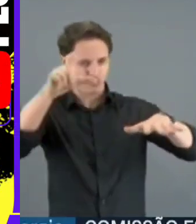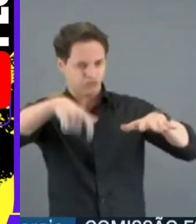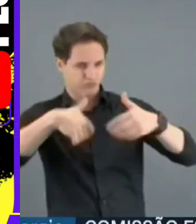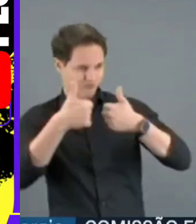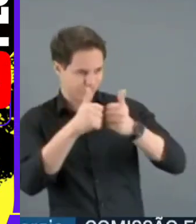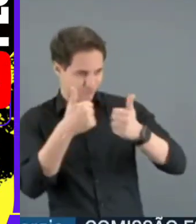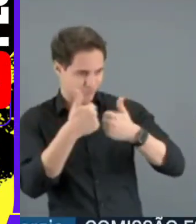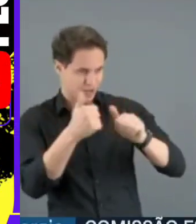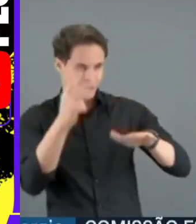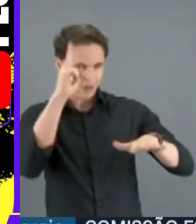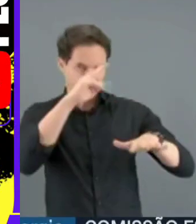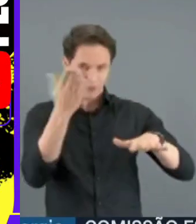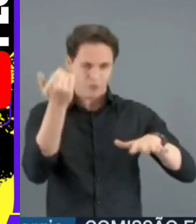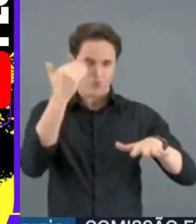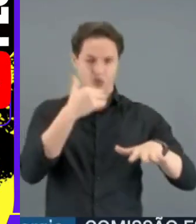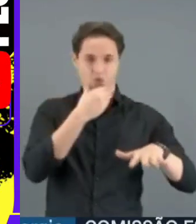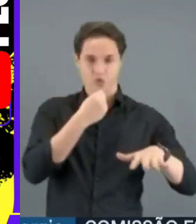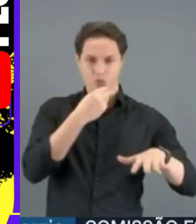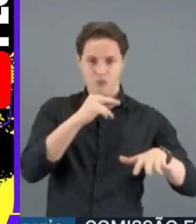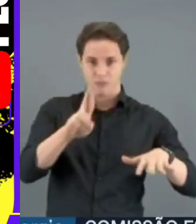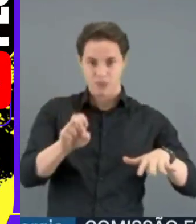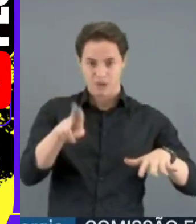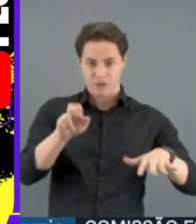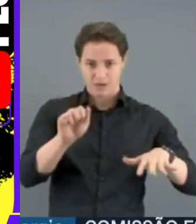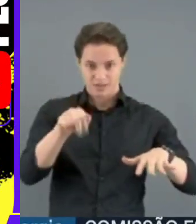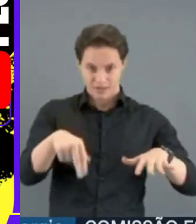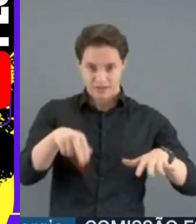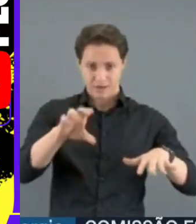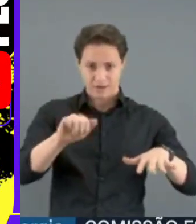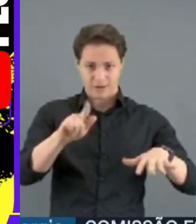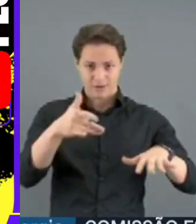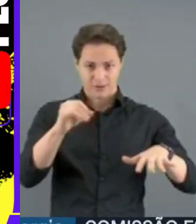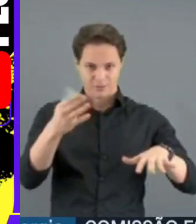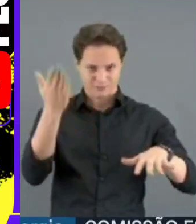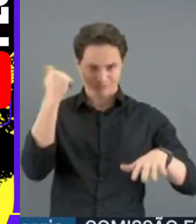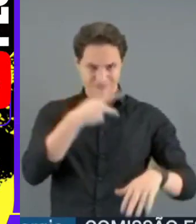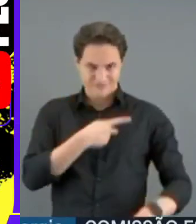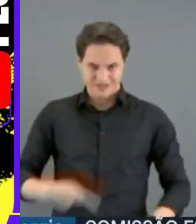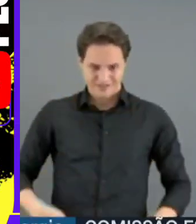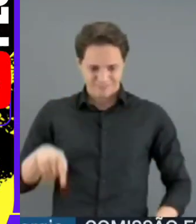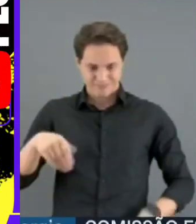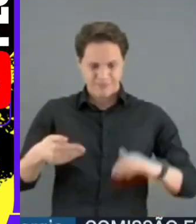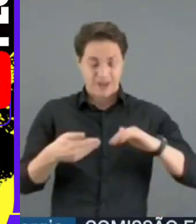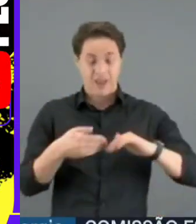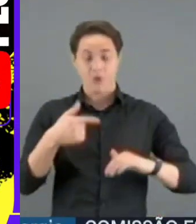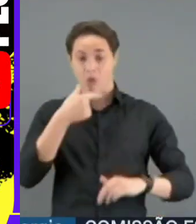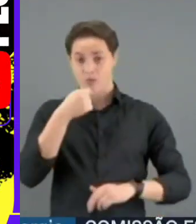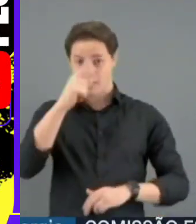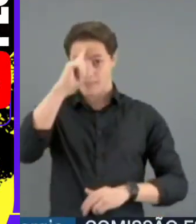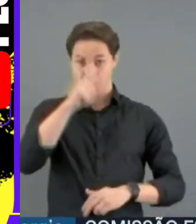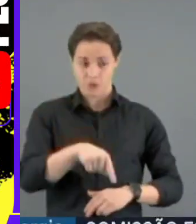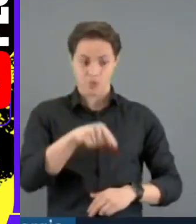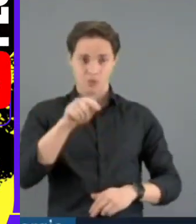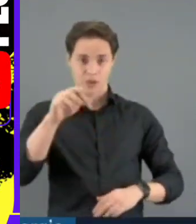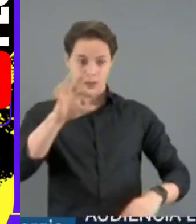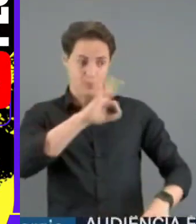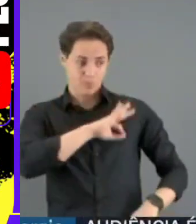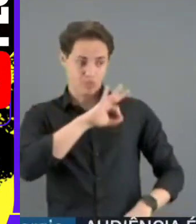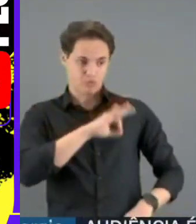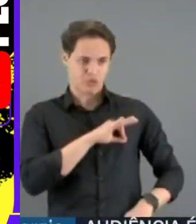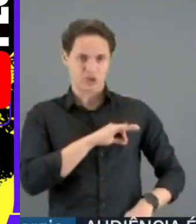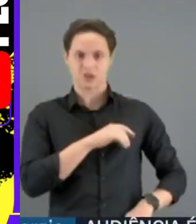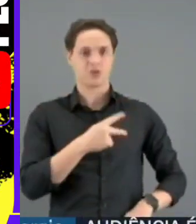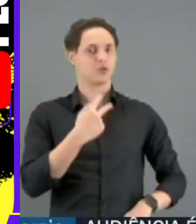Renan Calheiros era o presidente dessa casa, e ele mesmo deu a determinação que a polícia de choque não podia entrar